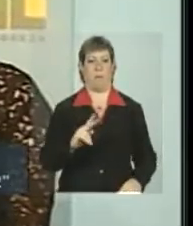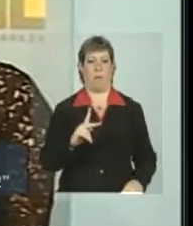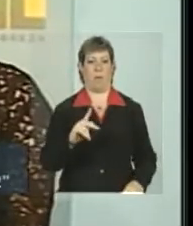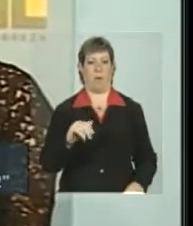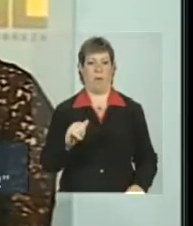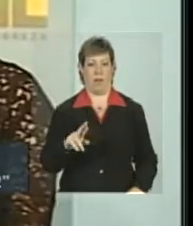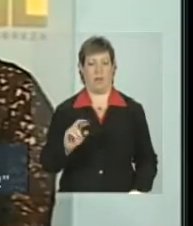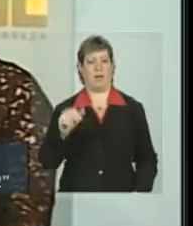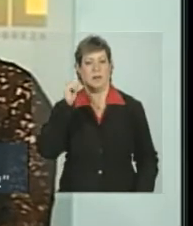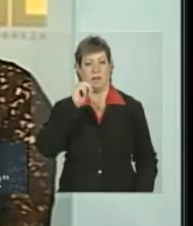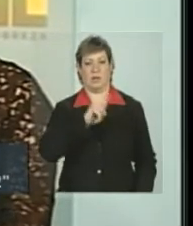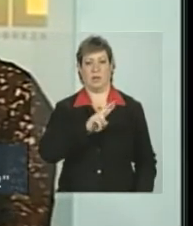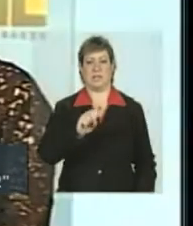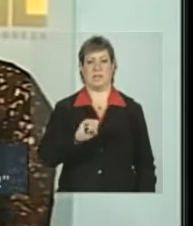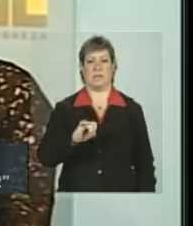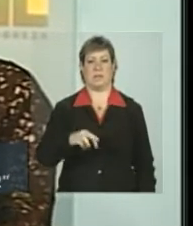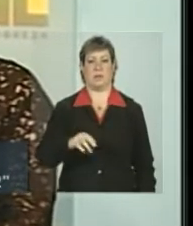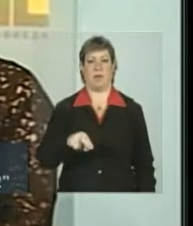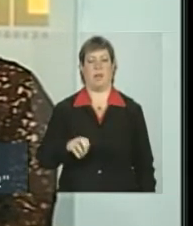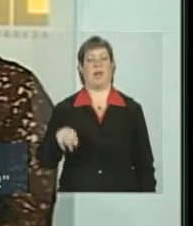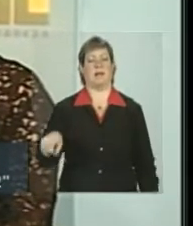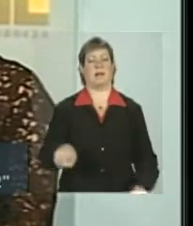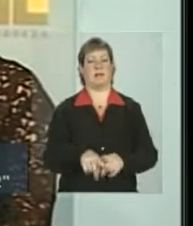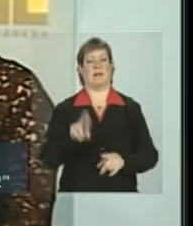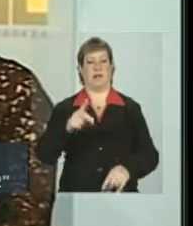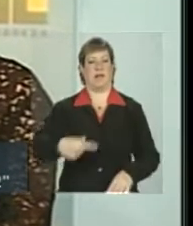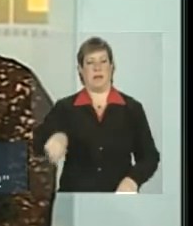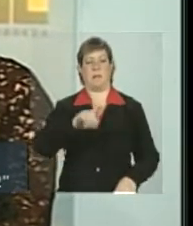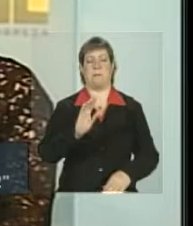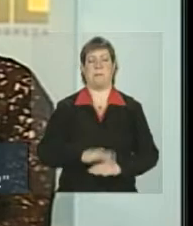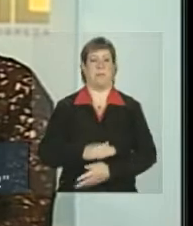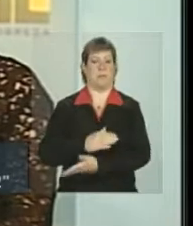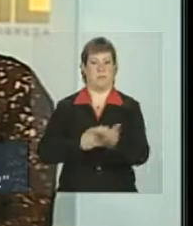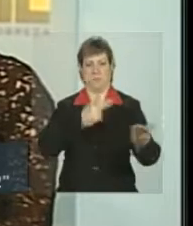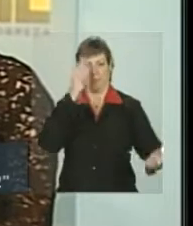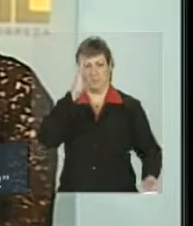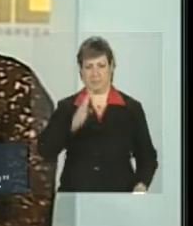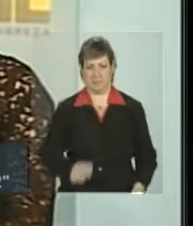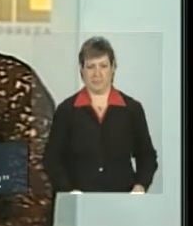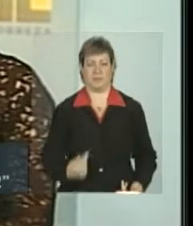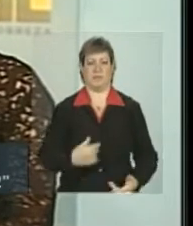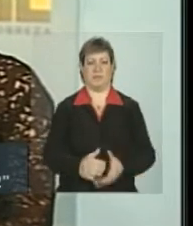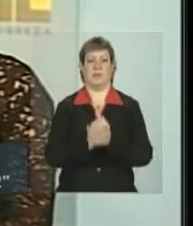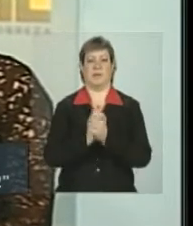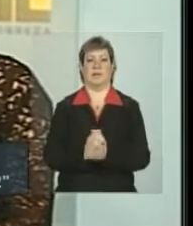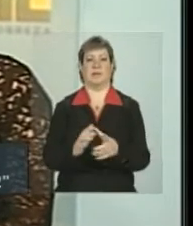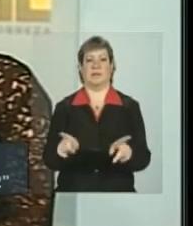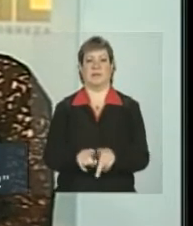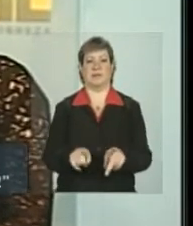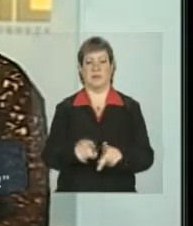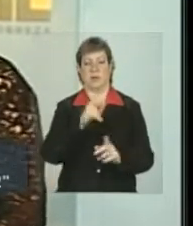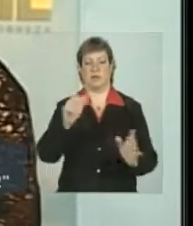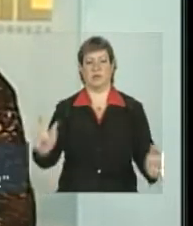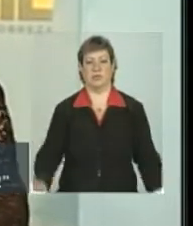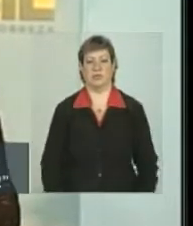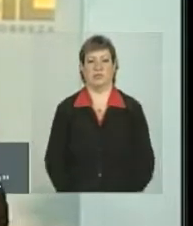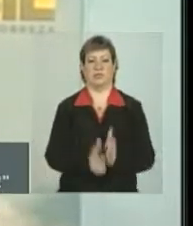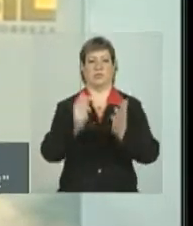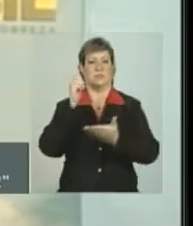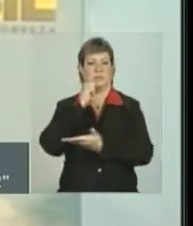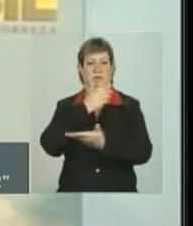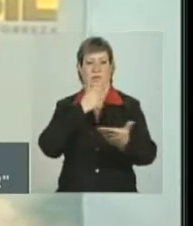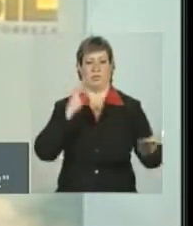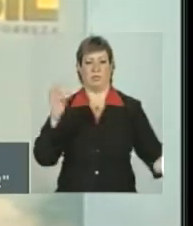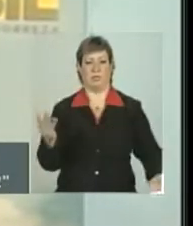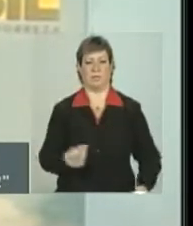Inocêncio Teixeira, que também representa esses milhões de brasileiros. Cumprimentar os senhores jornalistas e as senhoras